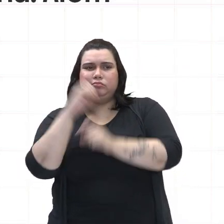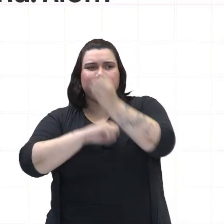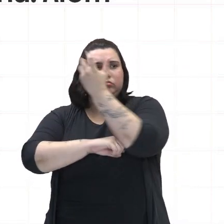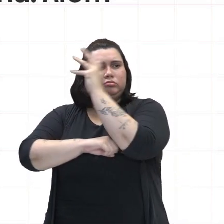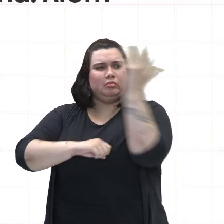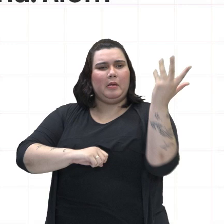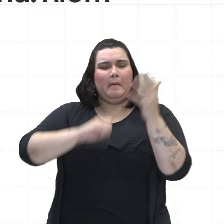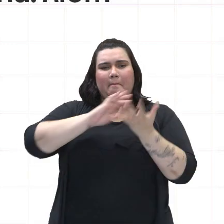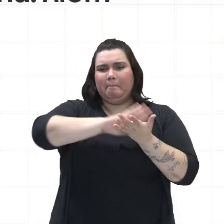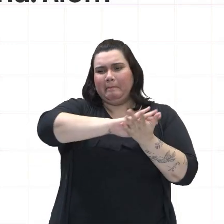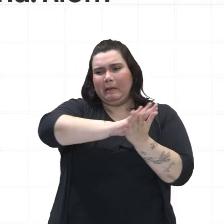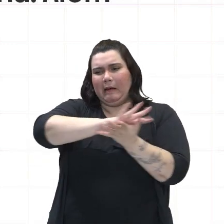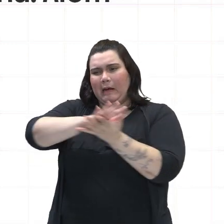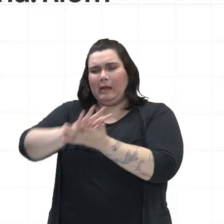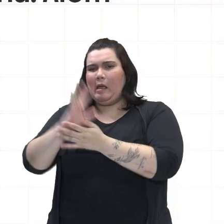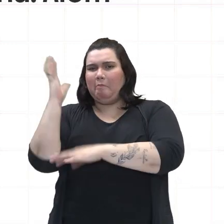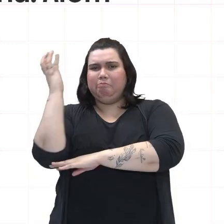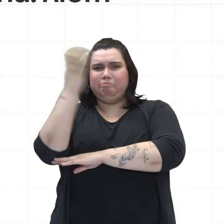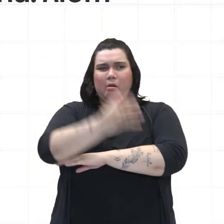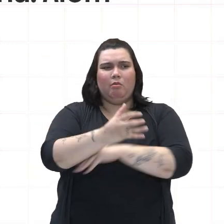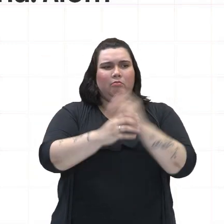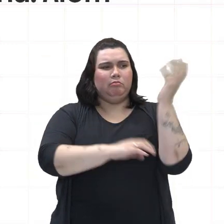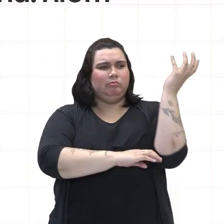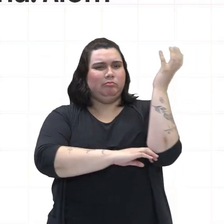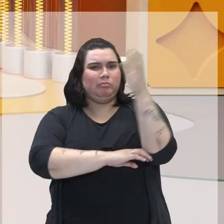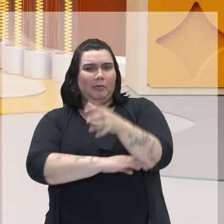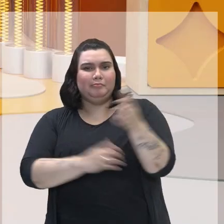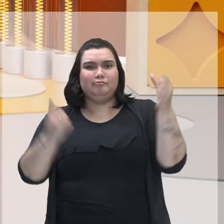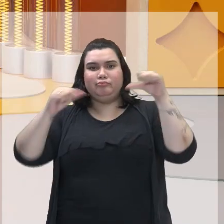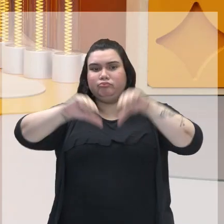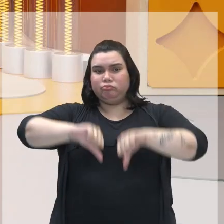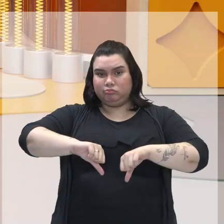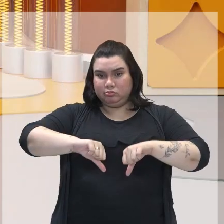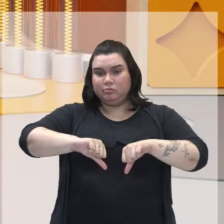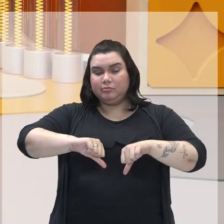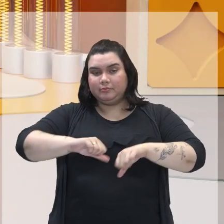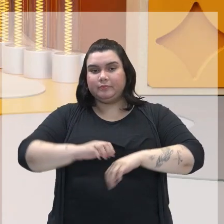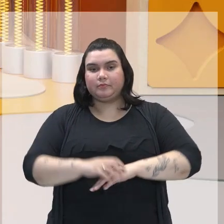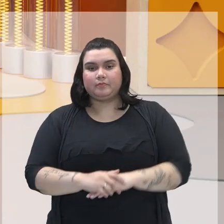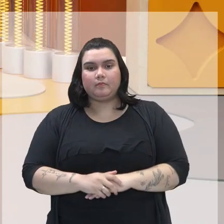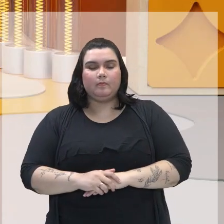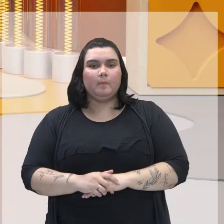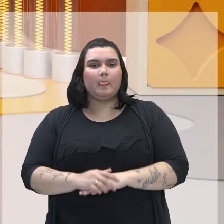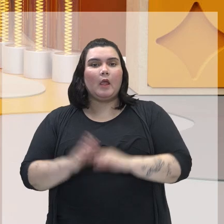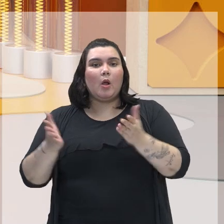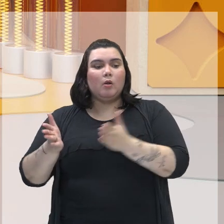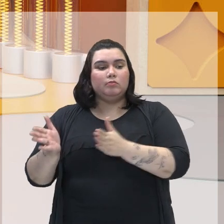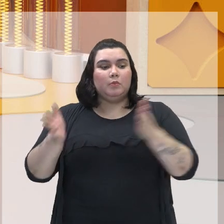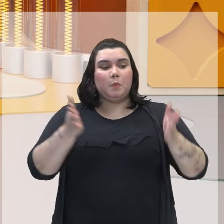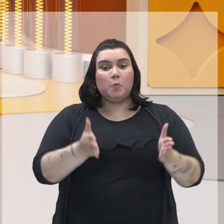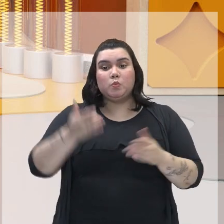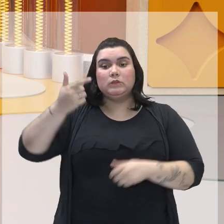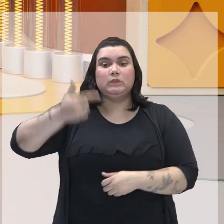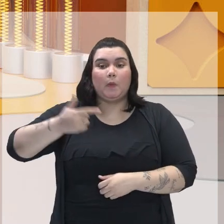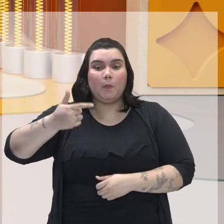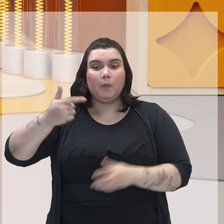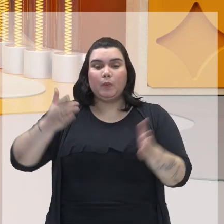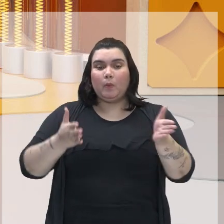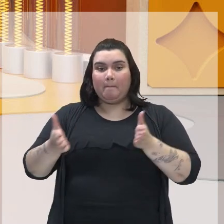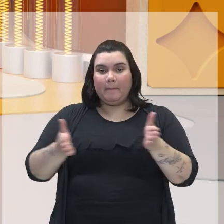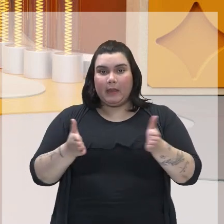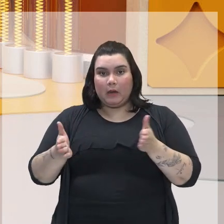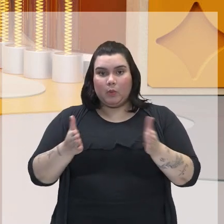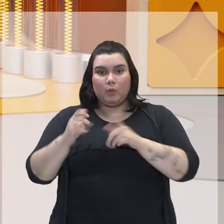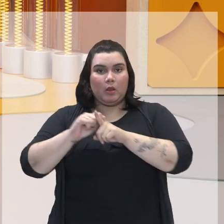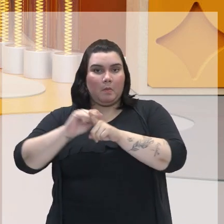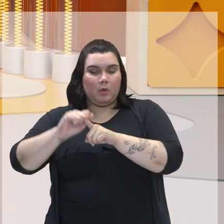ecossistemas locais. E o segundo ciclo da borracha, quando aconteceu? Nós tivemos sim um segundo ciclo, que vai